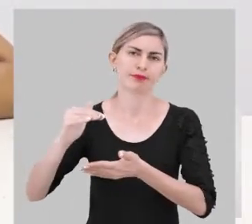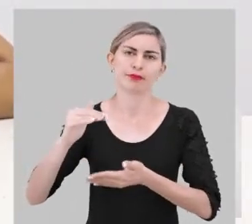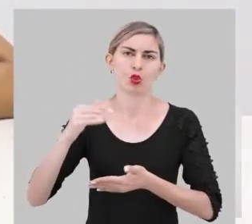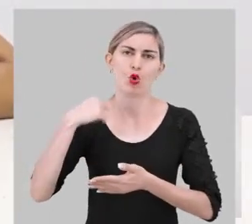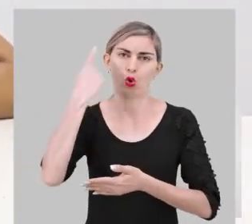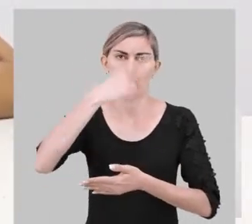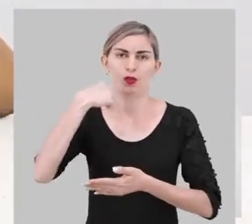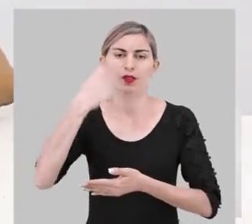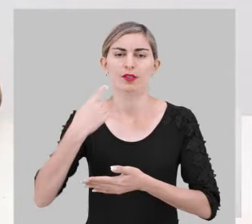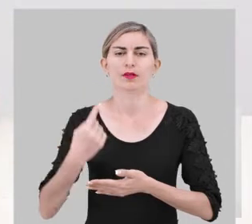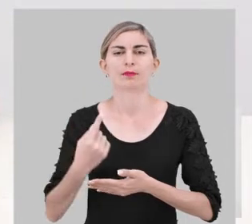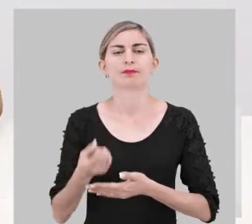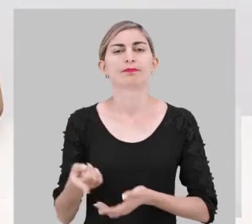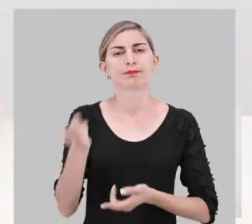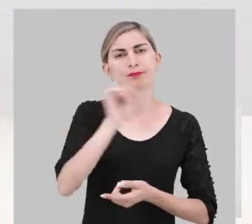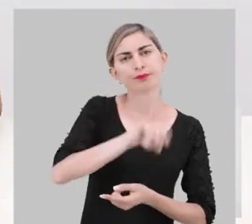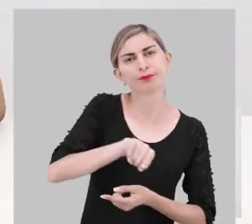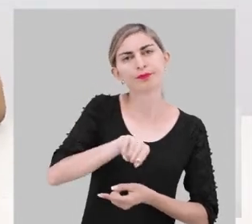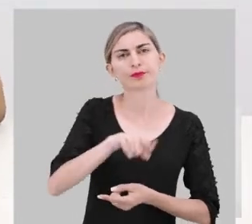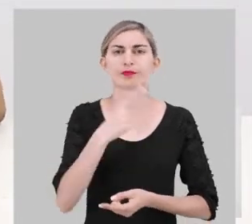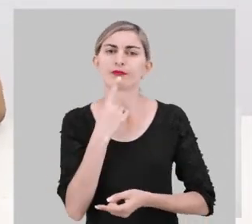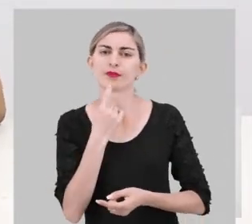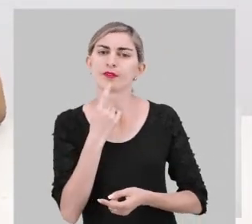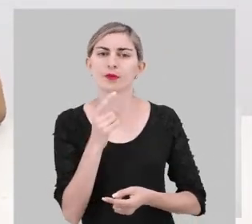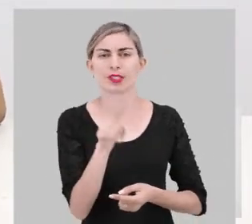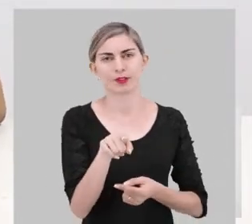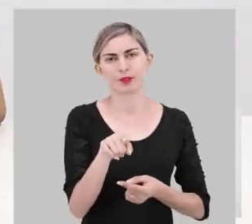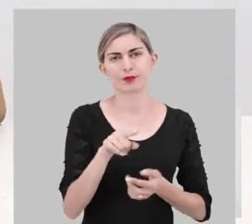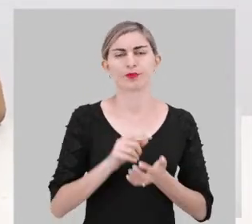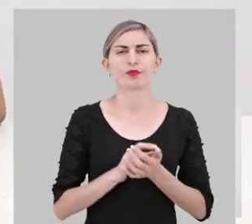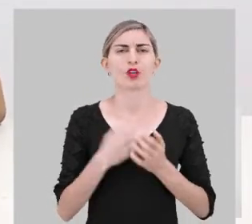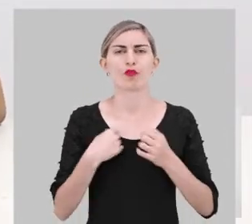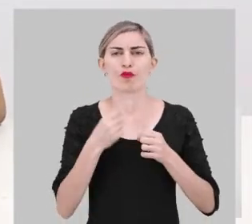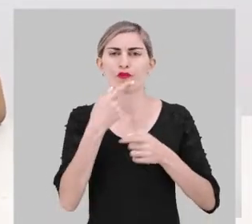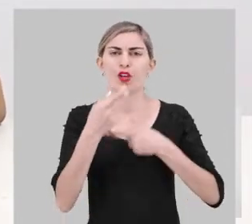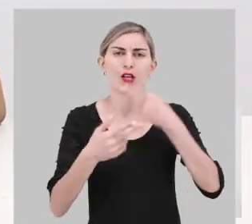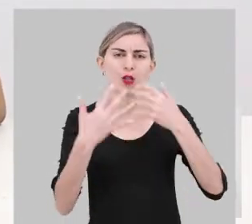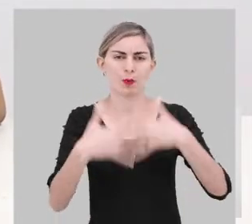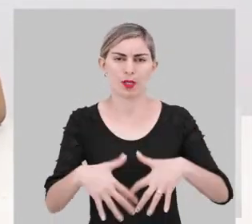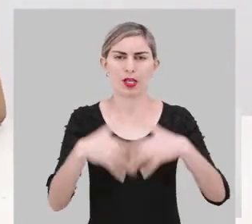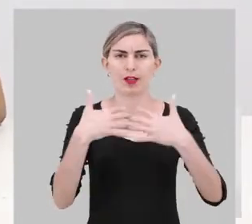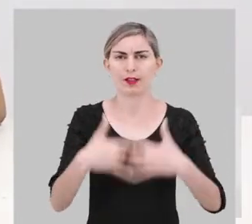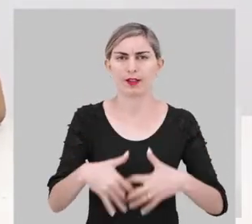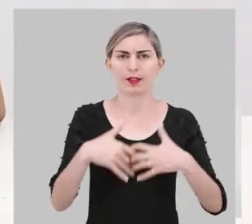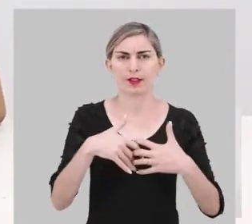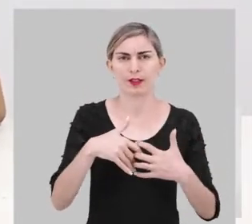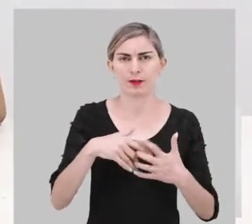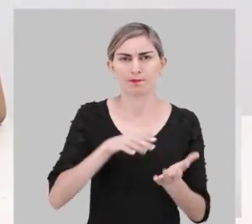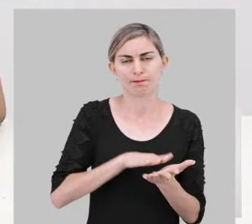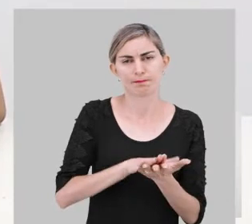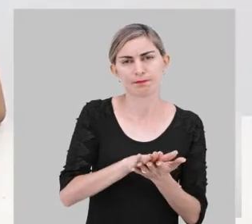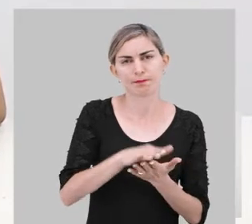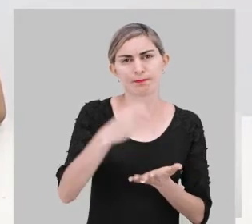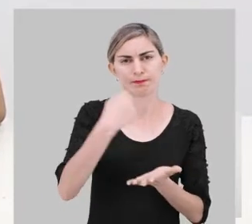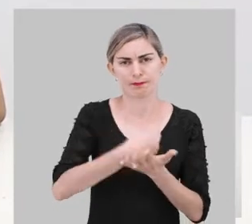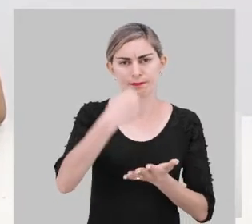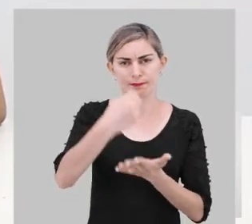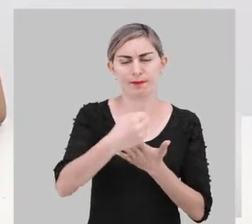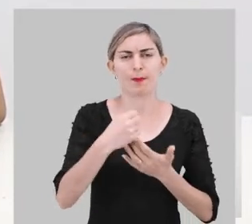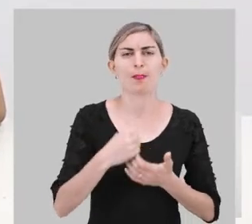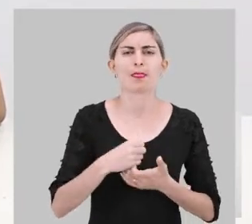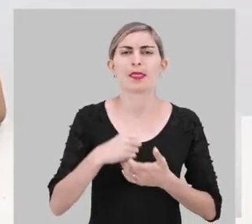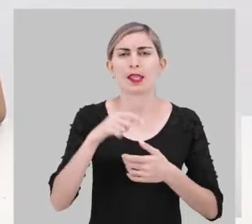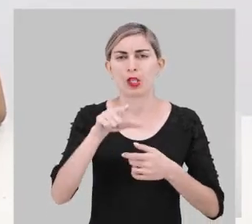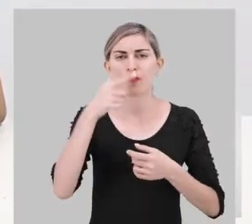equipamento por hora. Quando eu falo da máquina de litografia, eu digo que ela tem